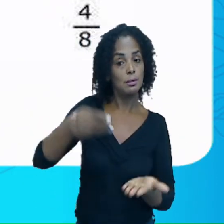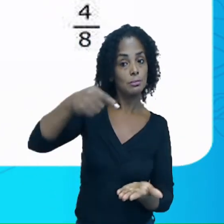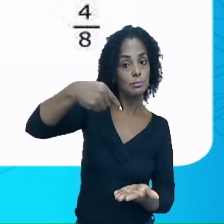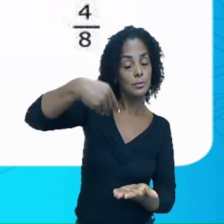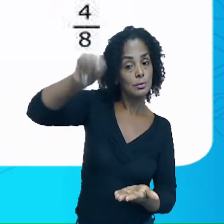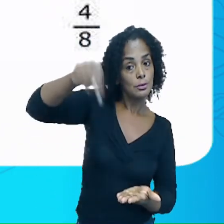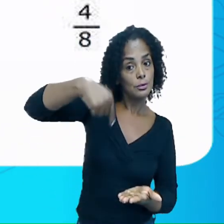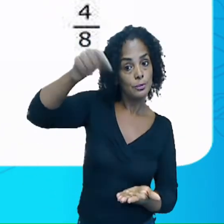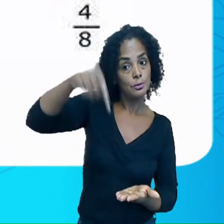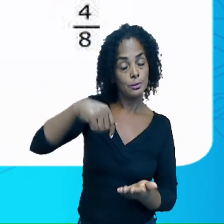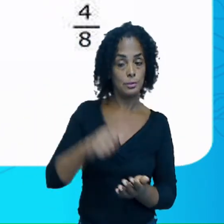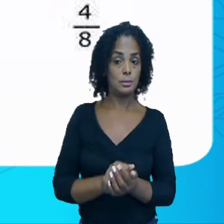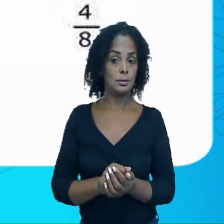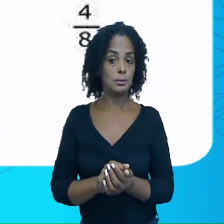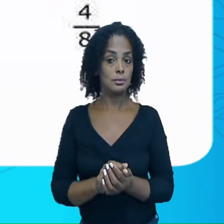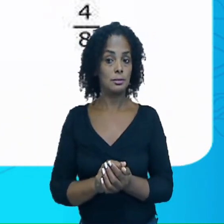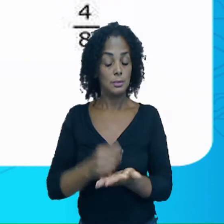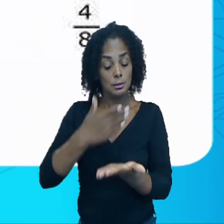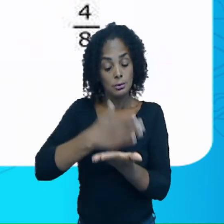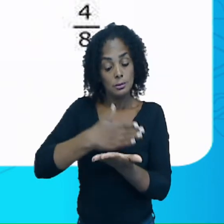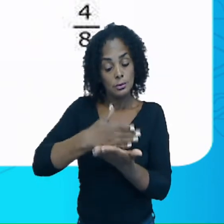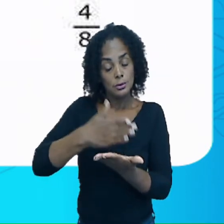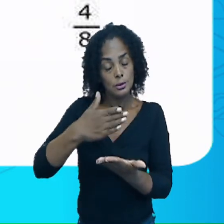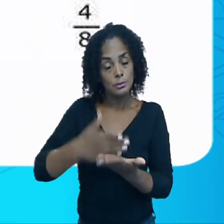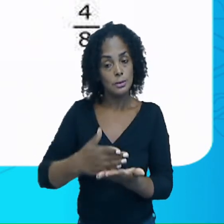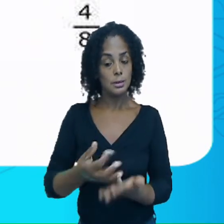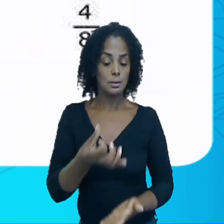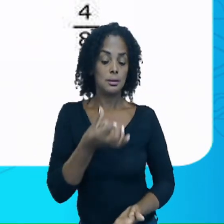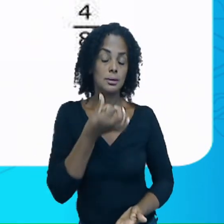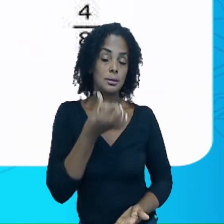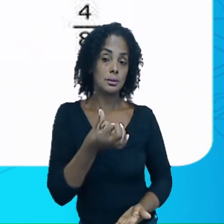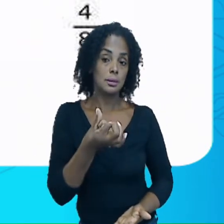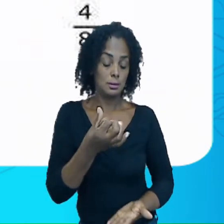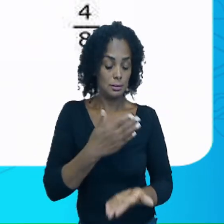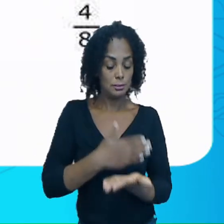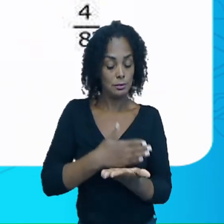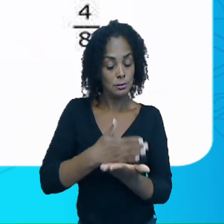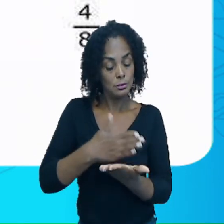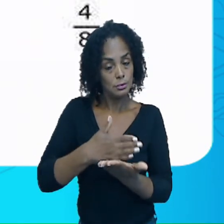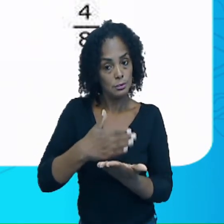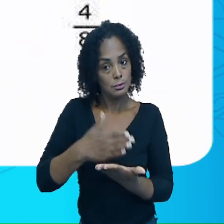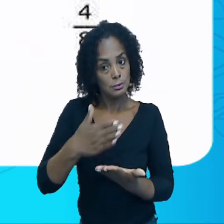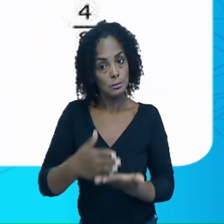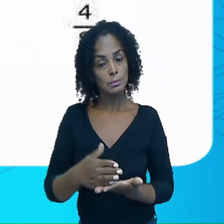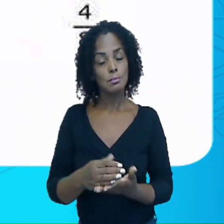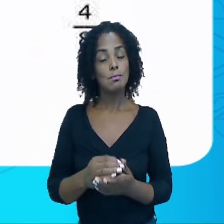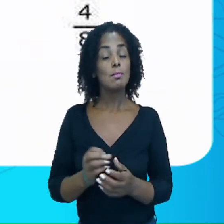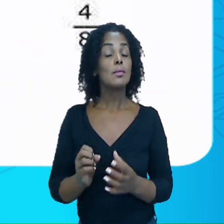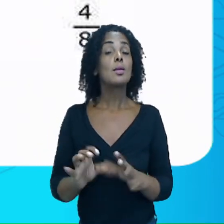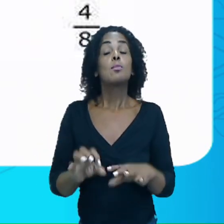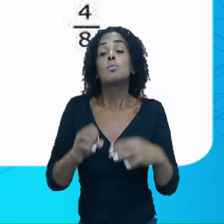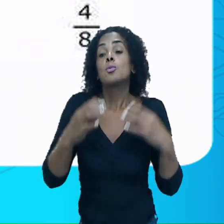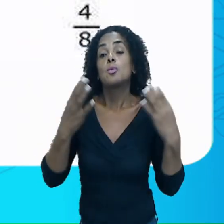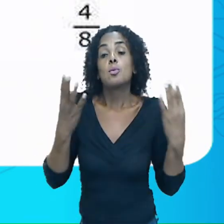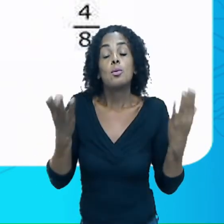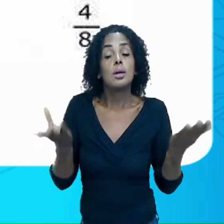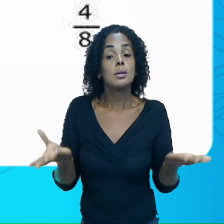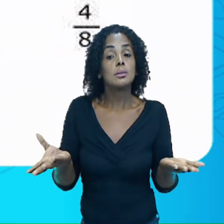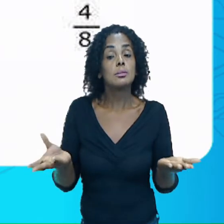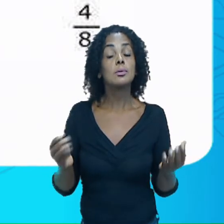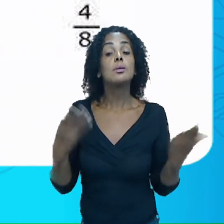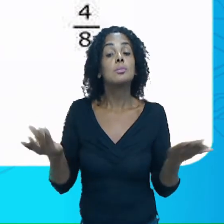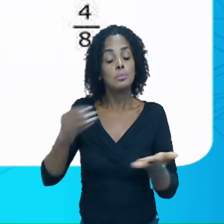essa folha agora foi dividida em 6 partes. E quantas dela